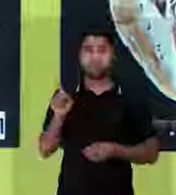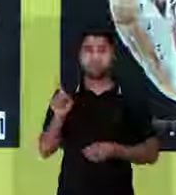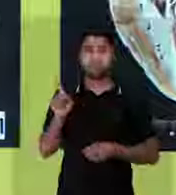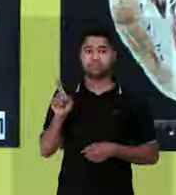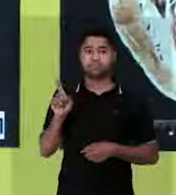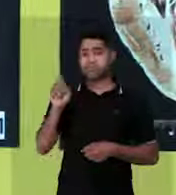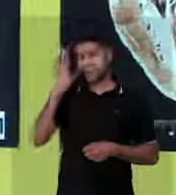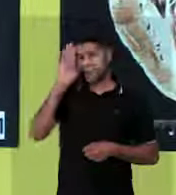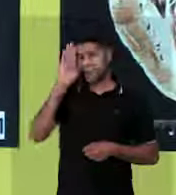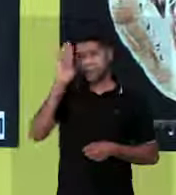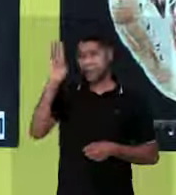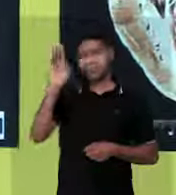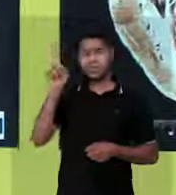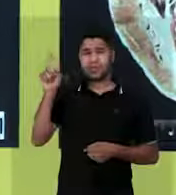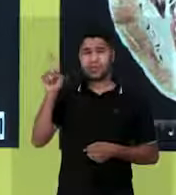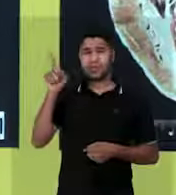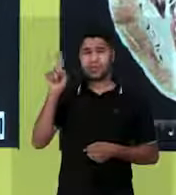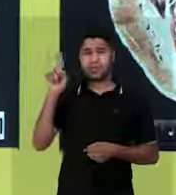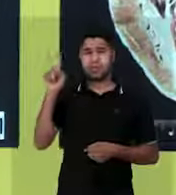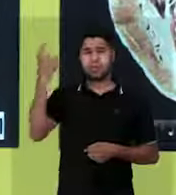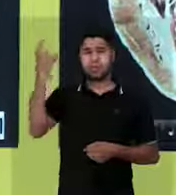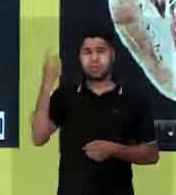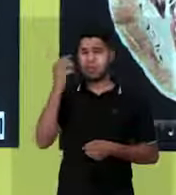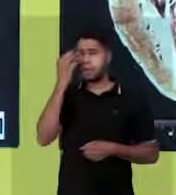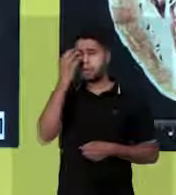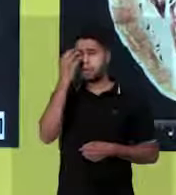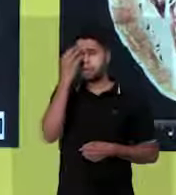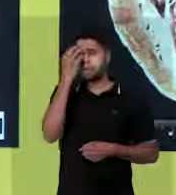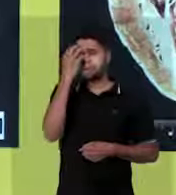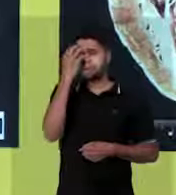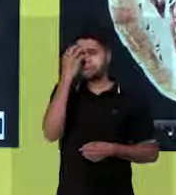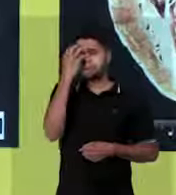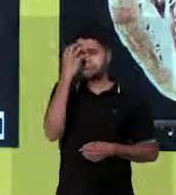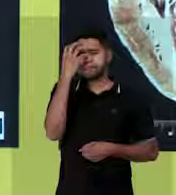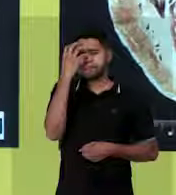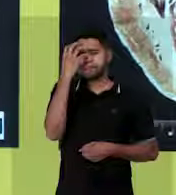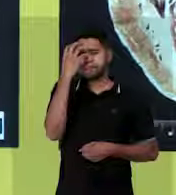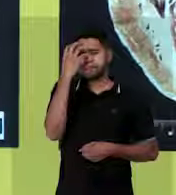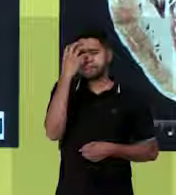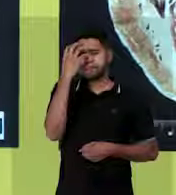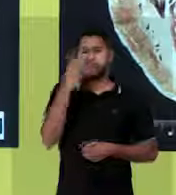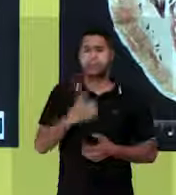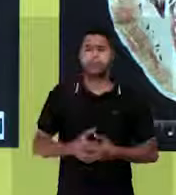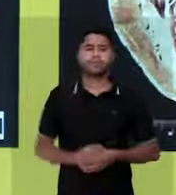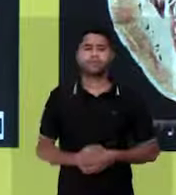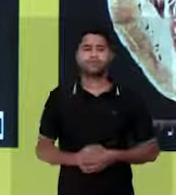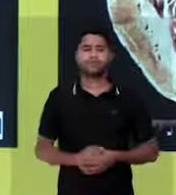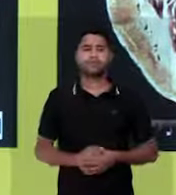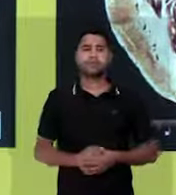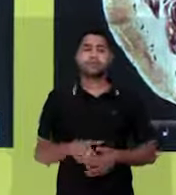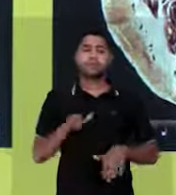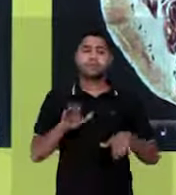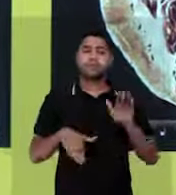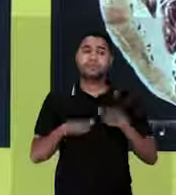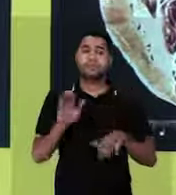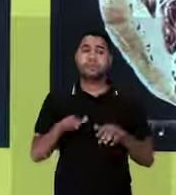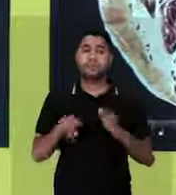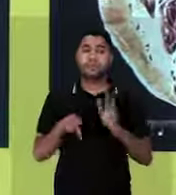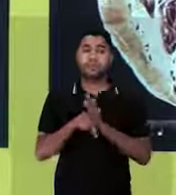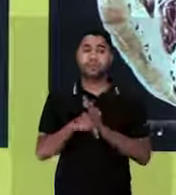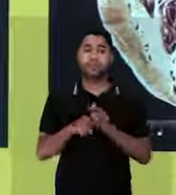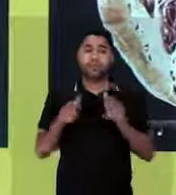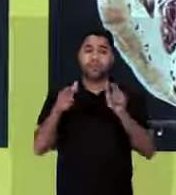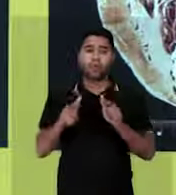esse primeiro sintoma aqui, que é esse inchaço da pálpebra superior da pessoa, geralmente do lado